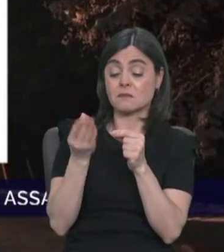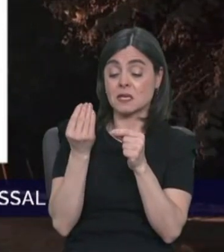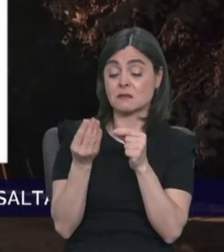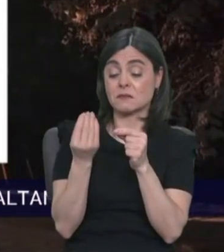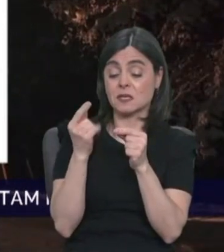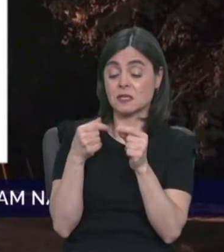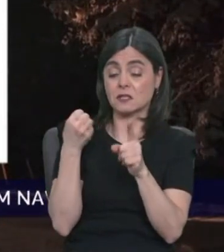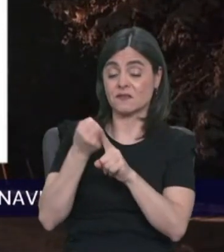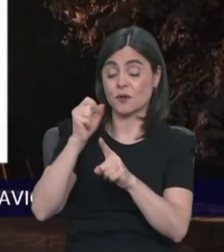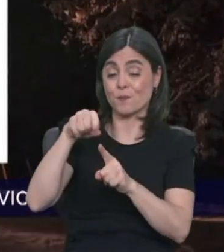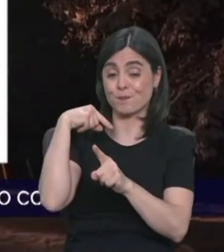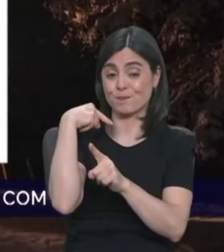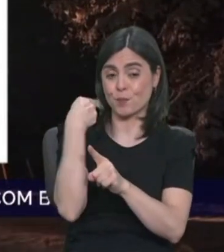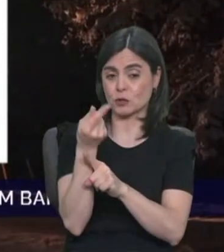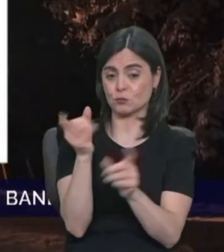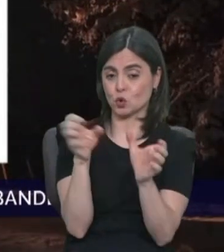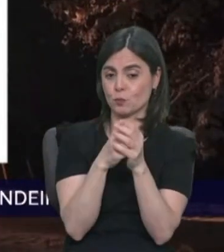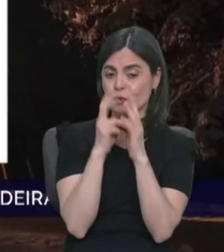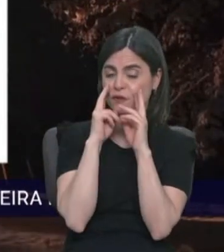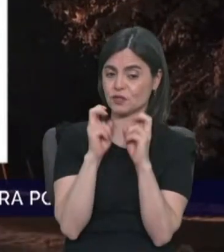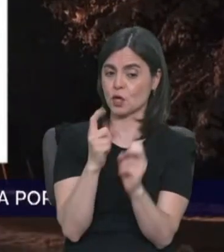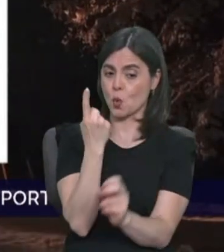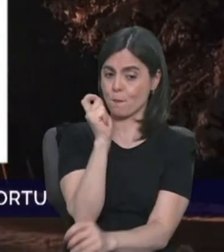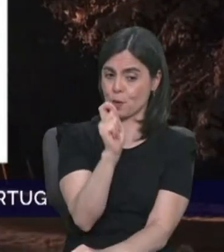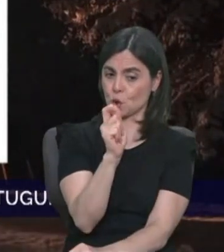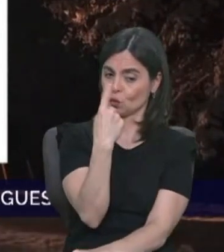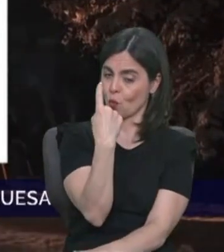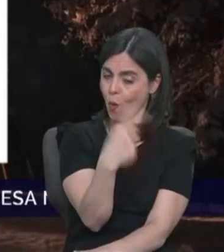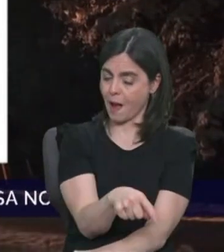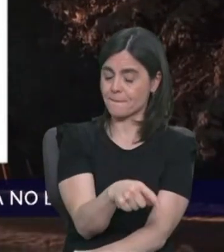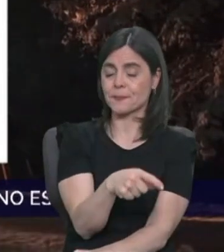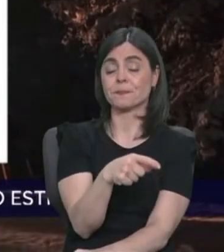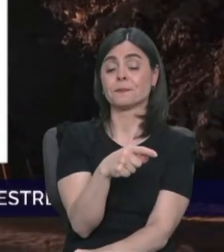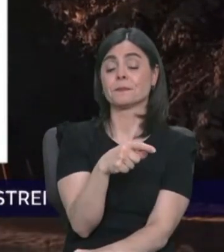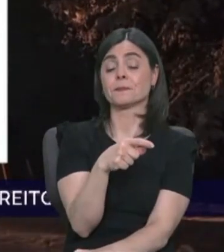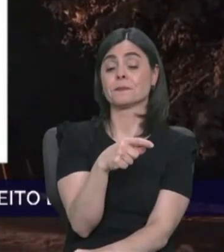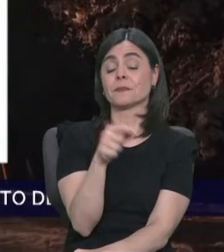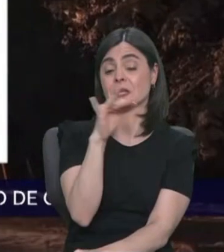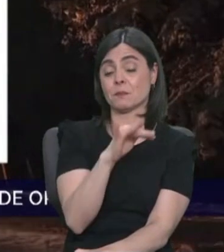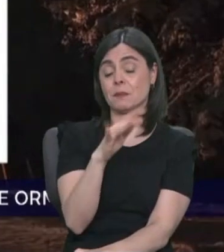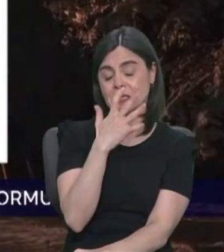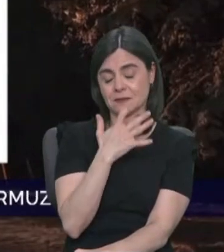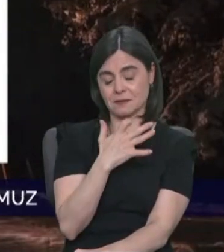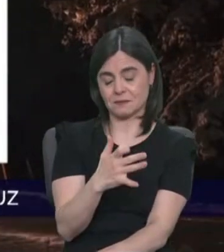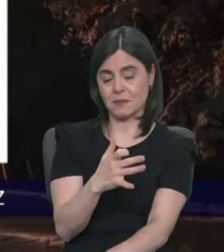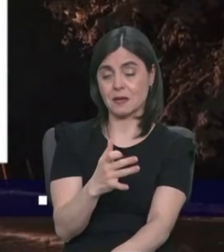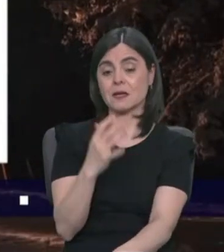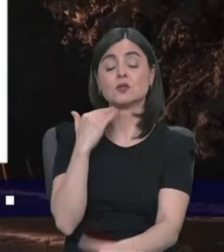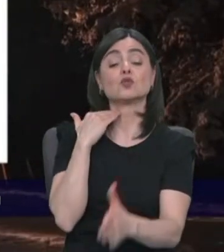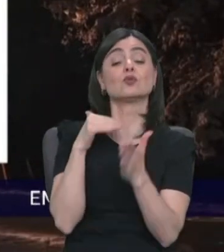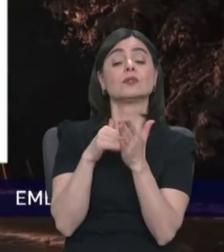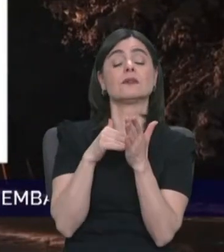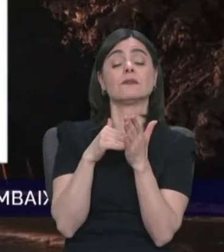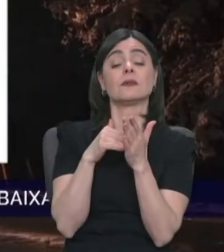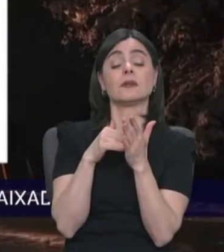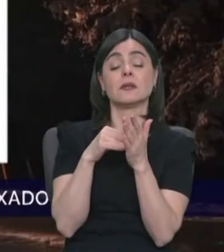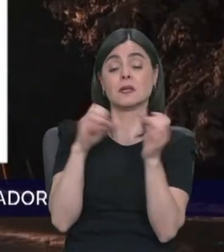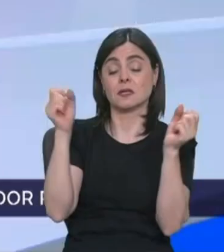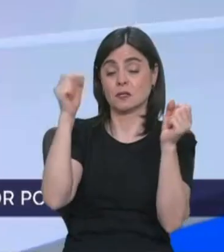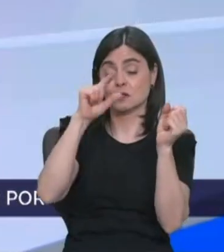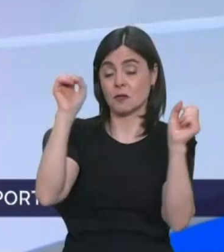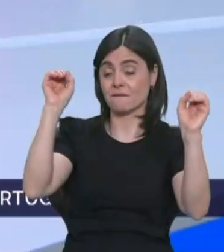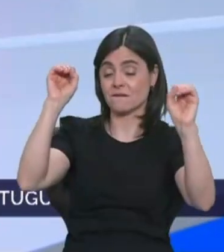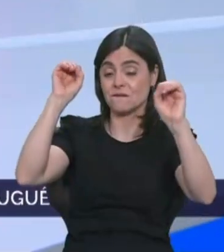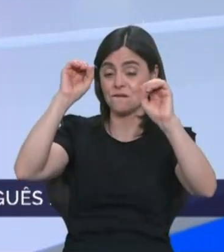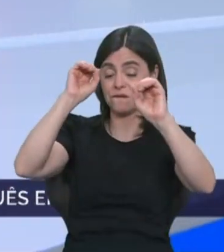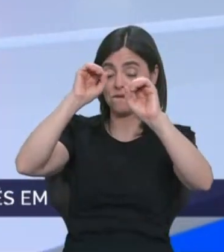próximo desafio deste grupo de investigadores. Ora, e temos 1 minuto, Miguel, para a imagem da semana e estamos a ver. Obviamente, segunda-feira foi o eclipse do Sol.